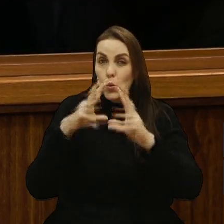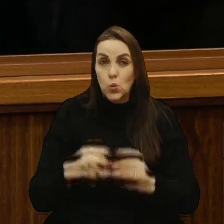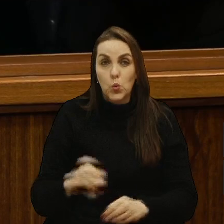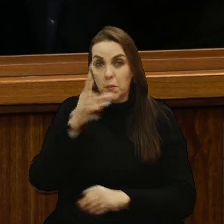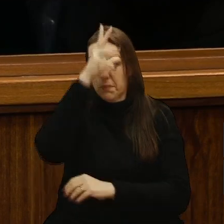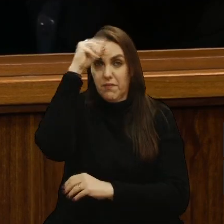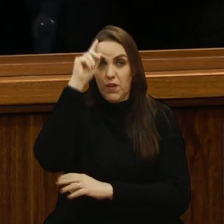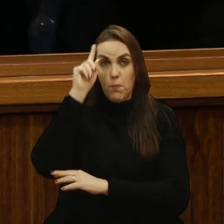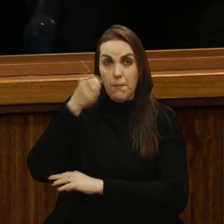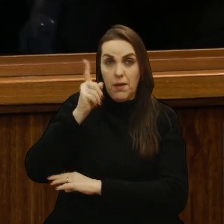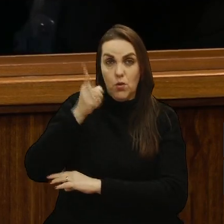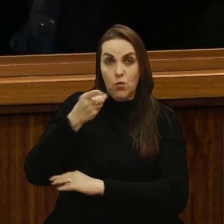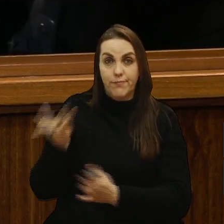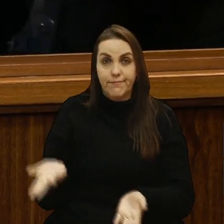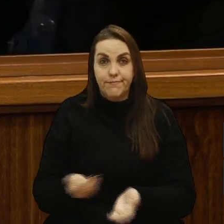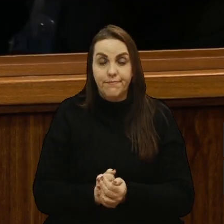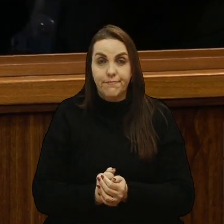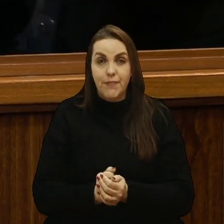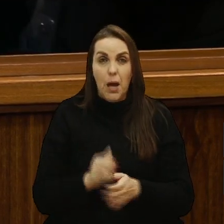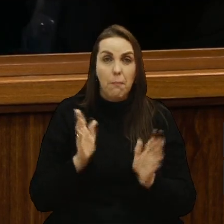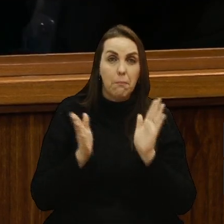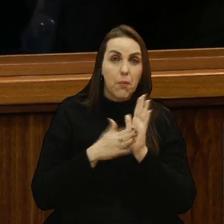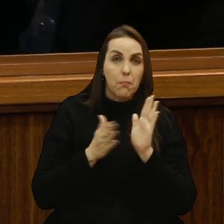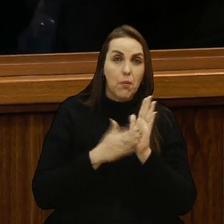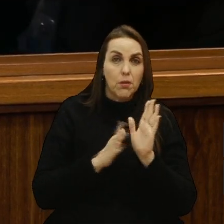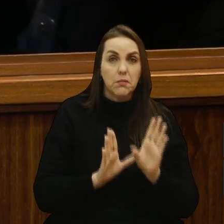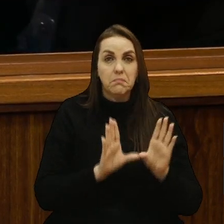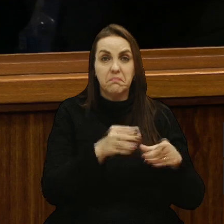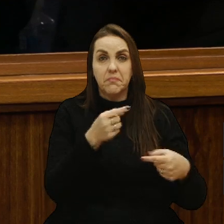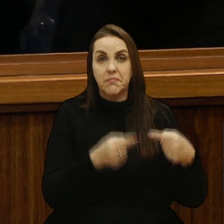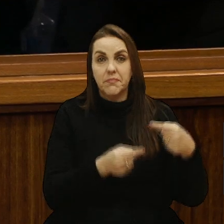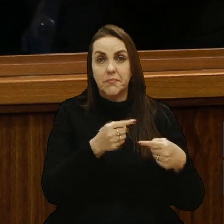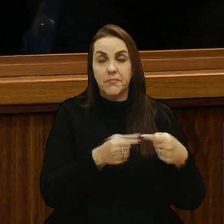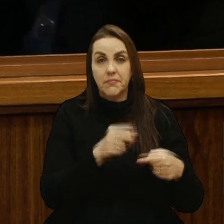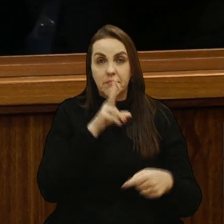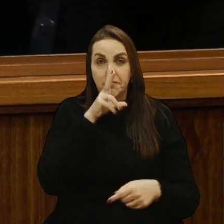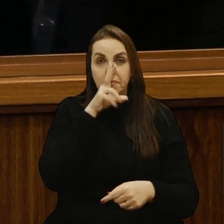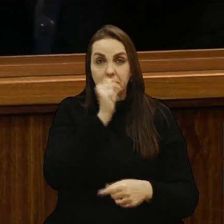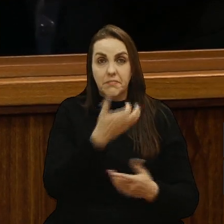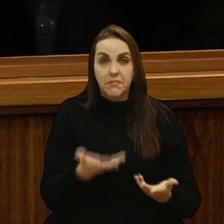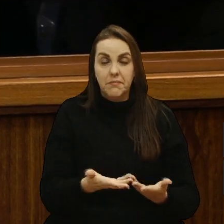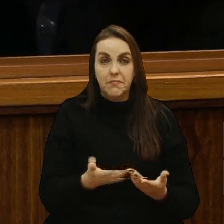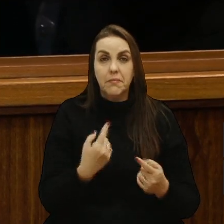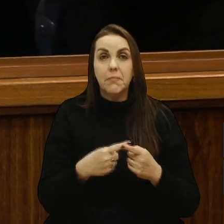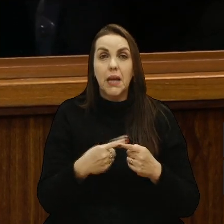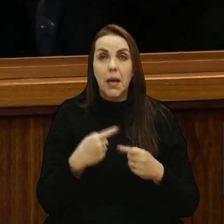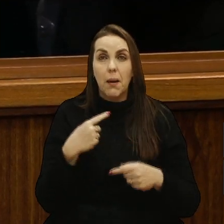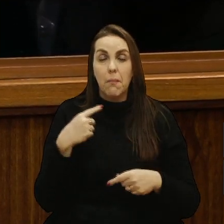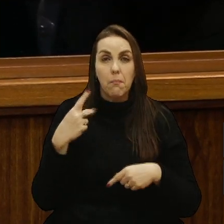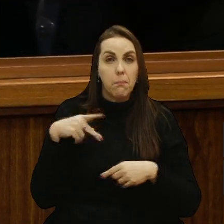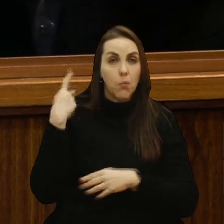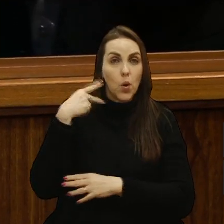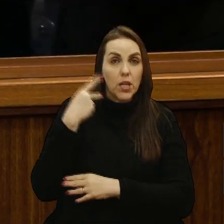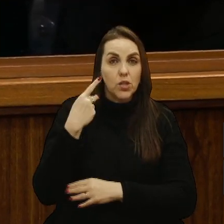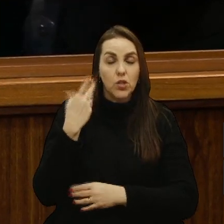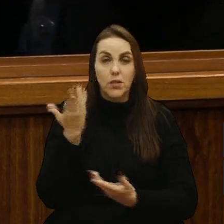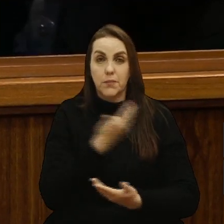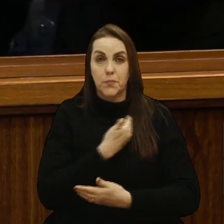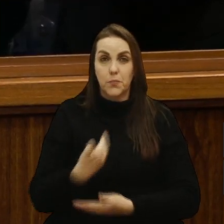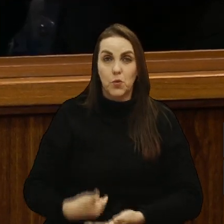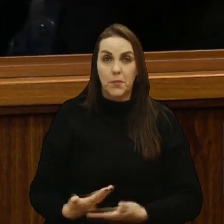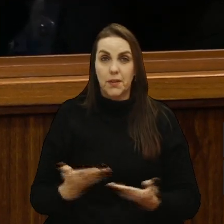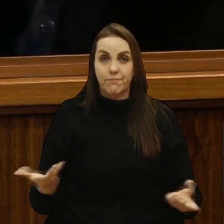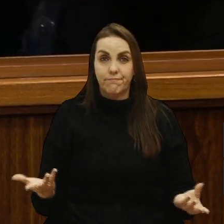prefeito manda, vai propor uma frente dessa envergadura, se não for para criar políticas públicas. Aí vai